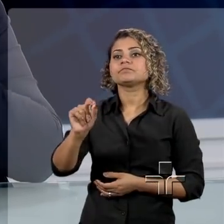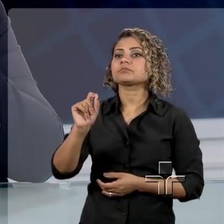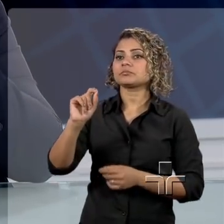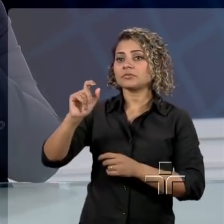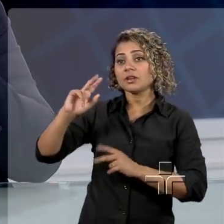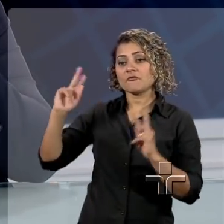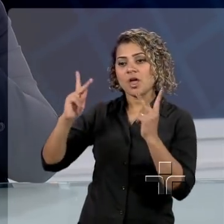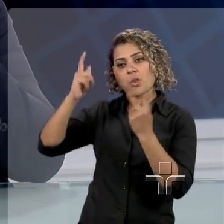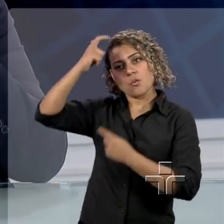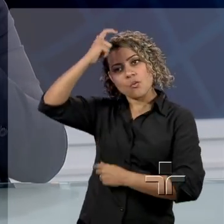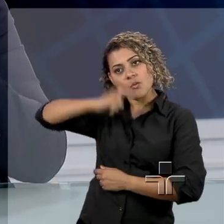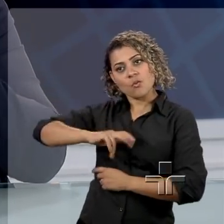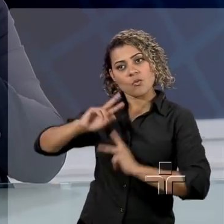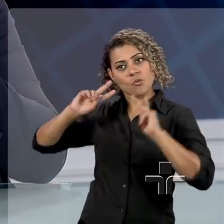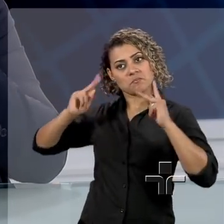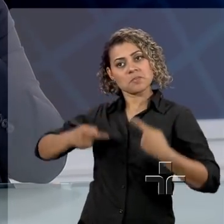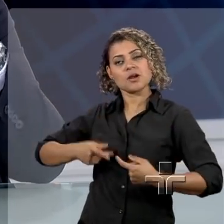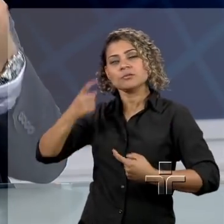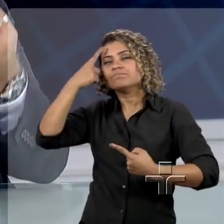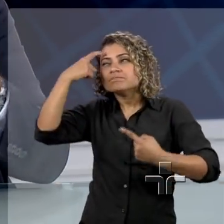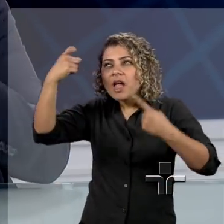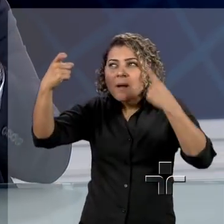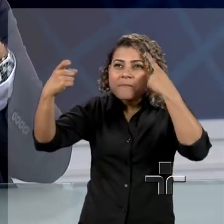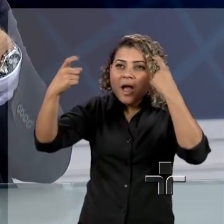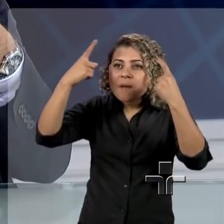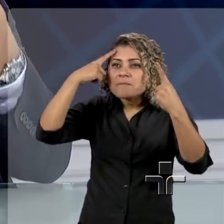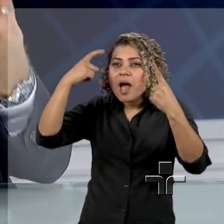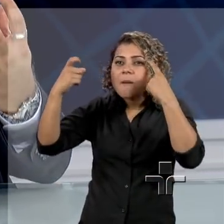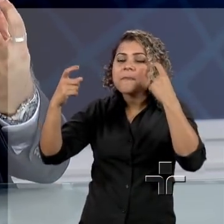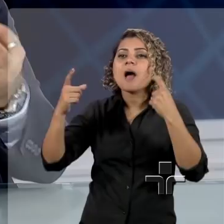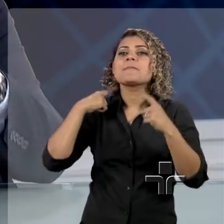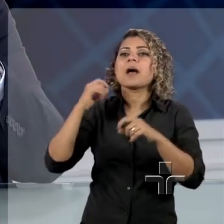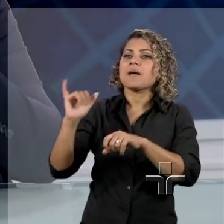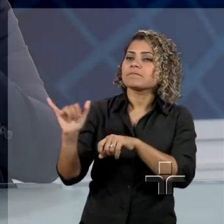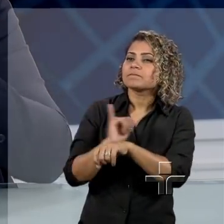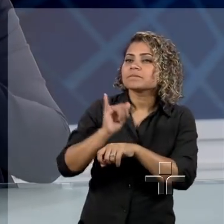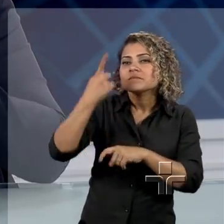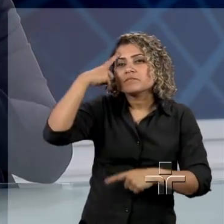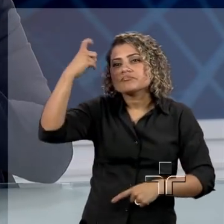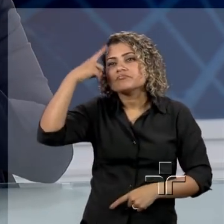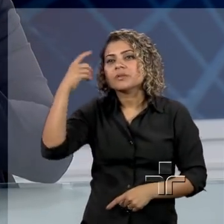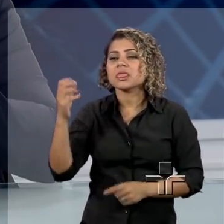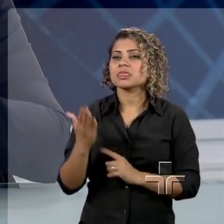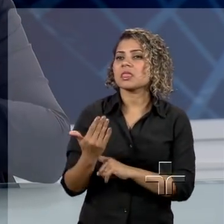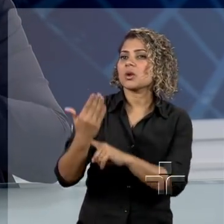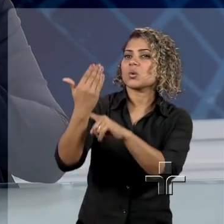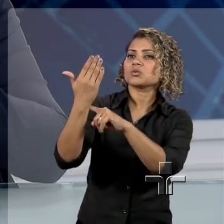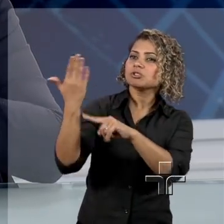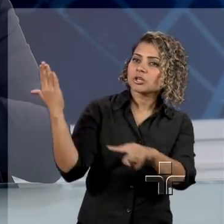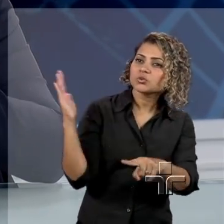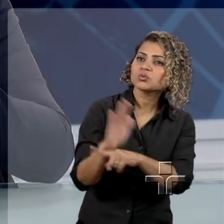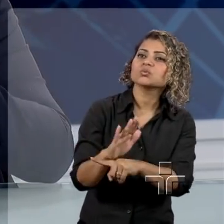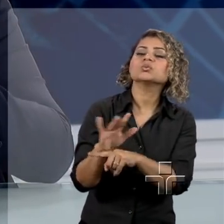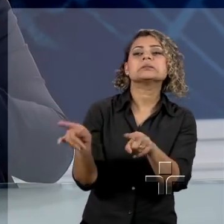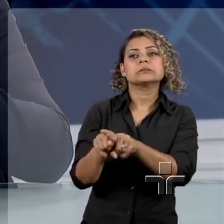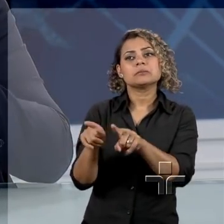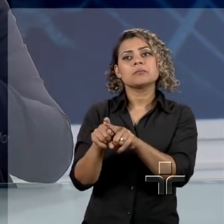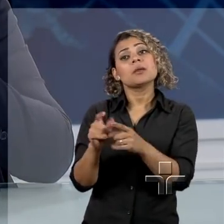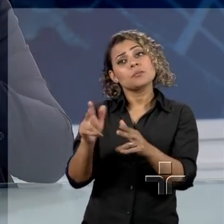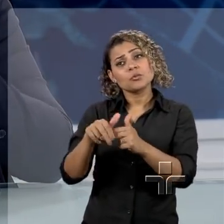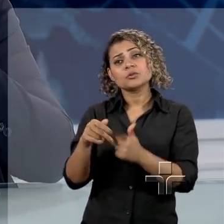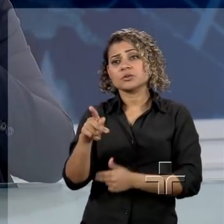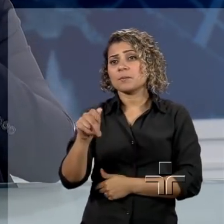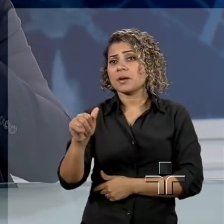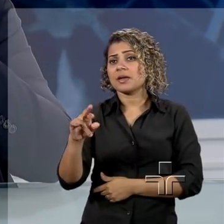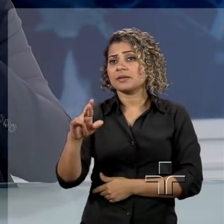esse processo criativo, o talento, a tolerância, a tecnologia, né? A Patrícia Pena,